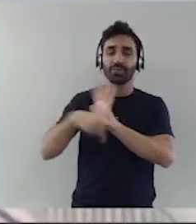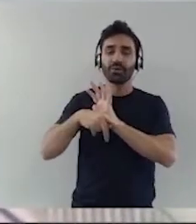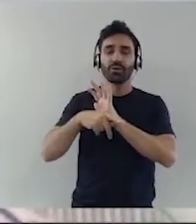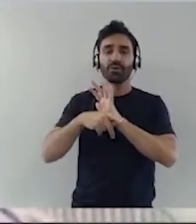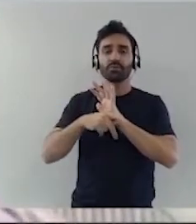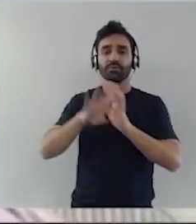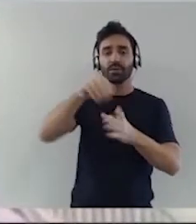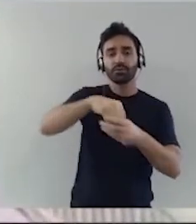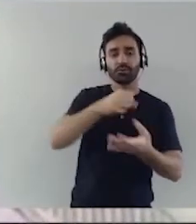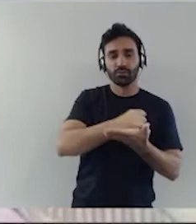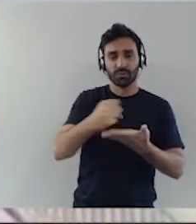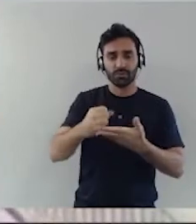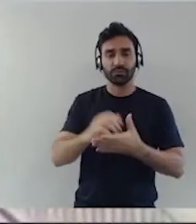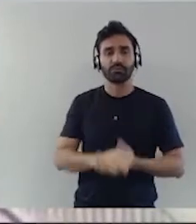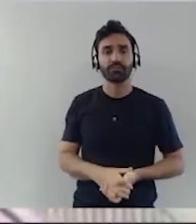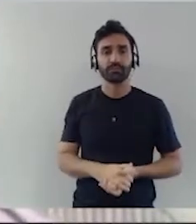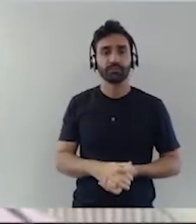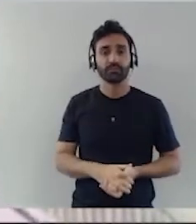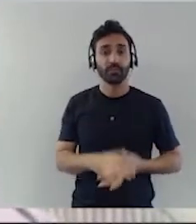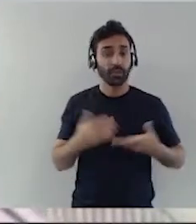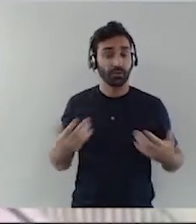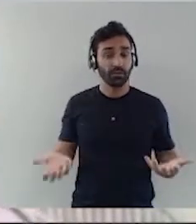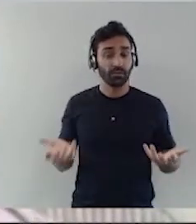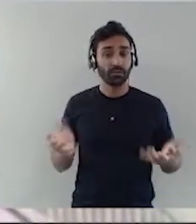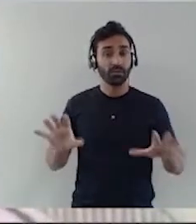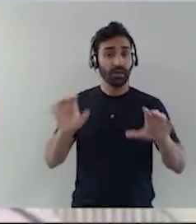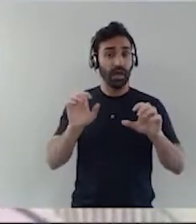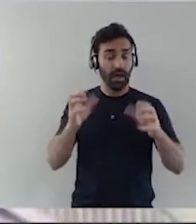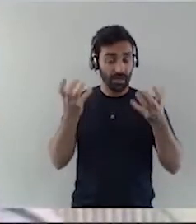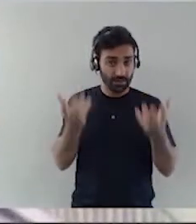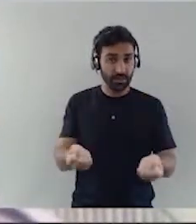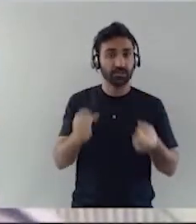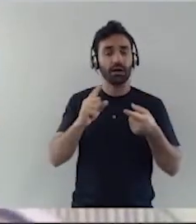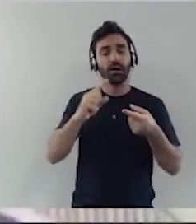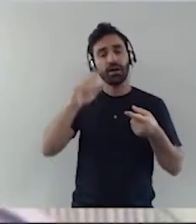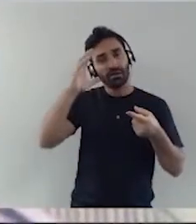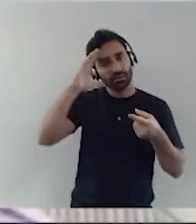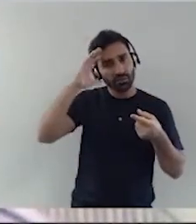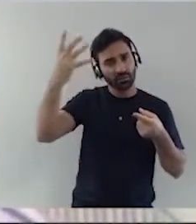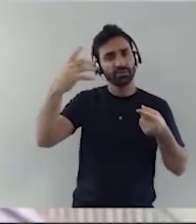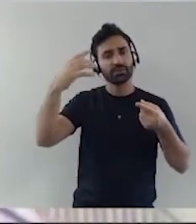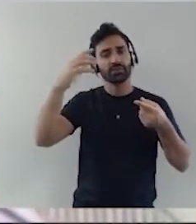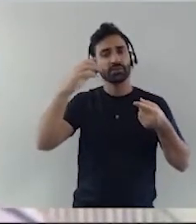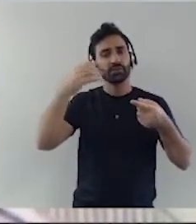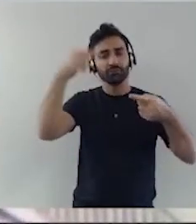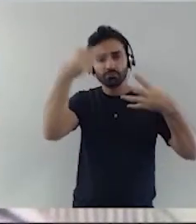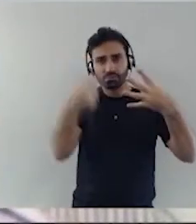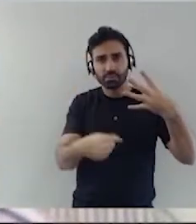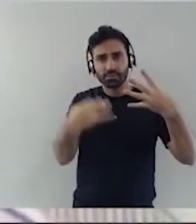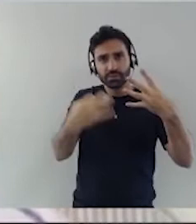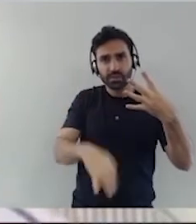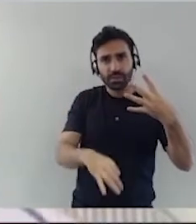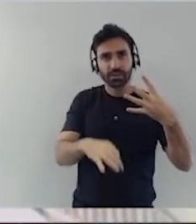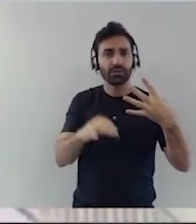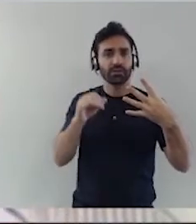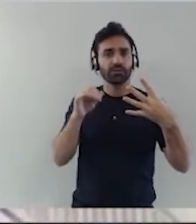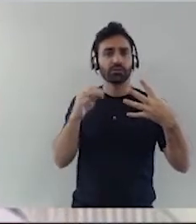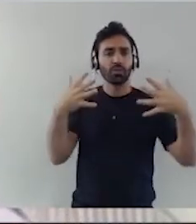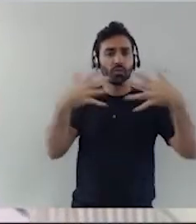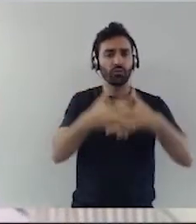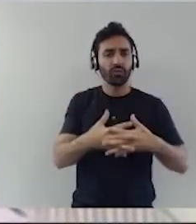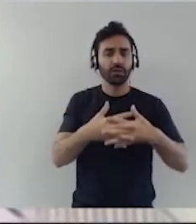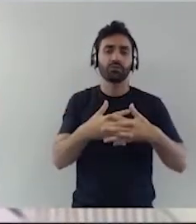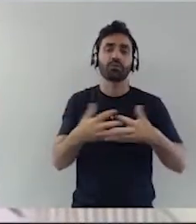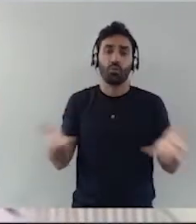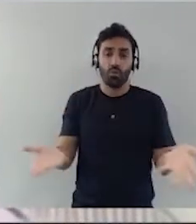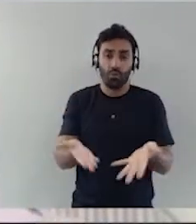execução contratual. E, assim, a adoção dessas soluções adequadas, né, de solução de conflitos, ela